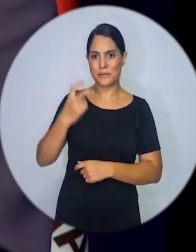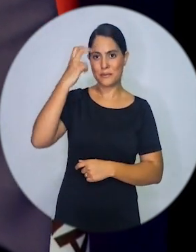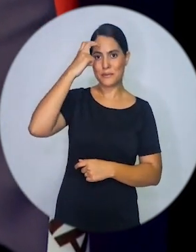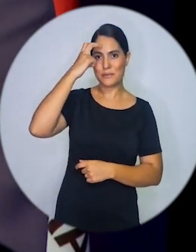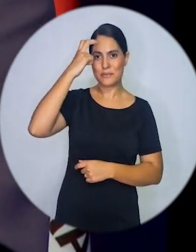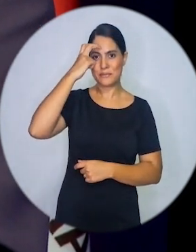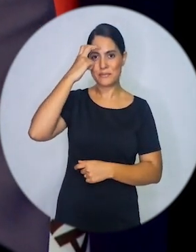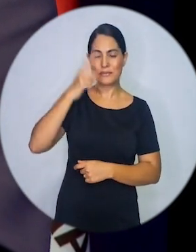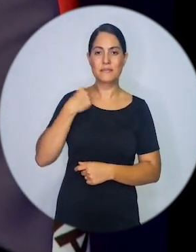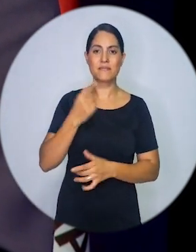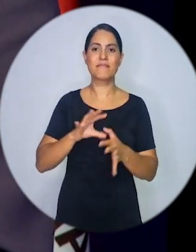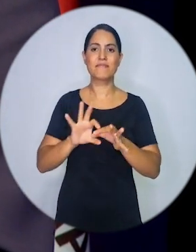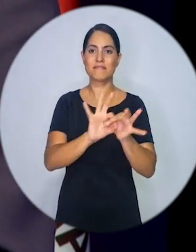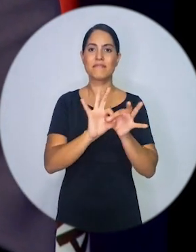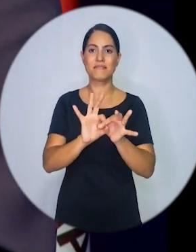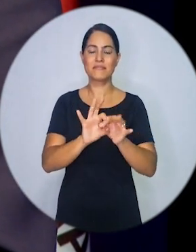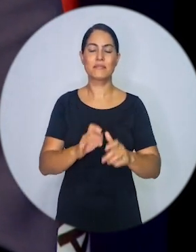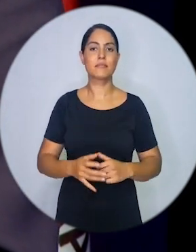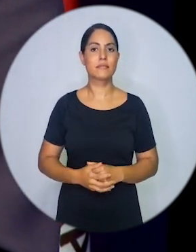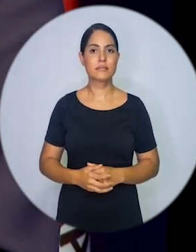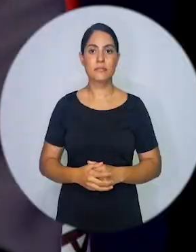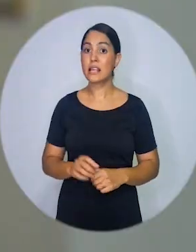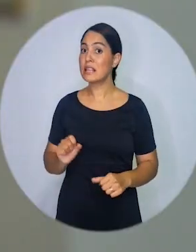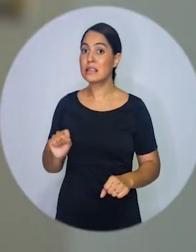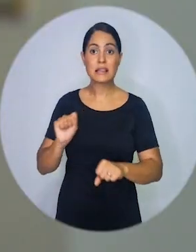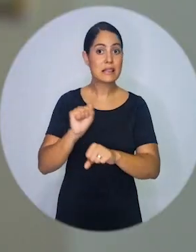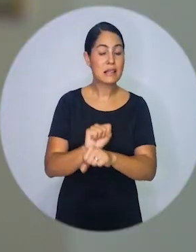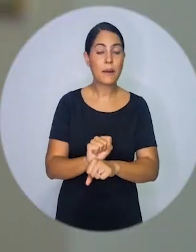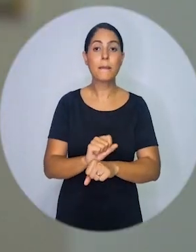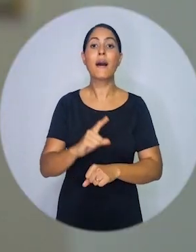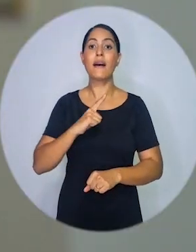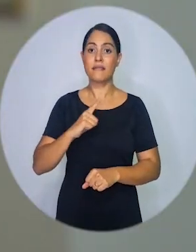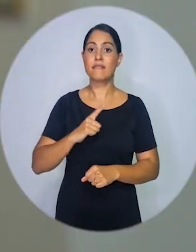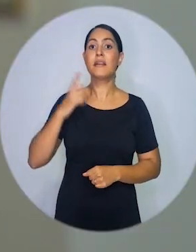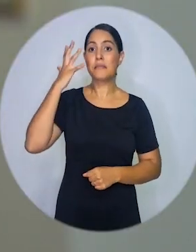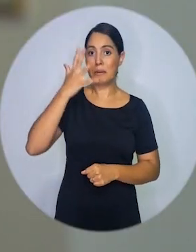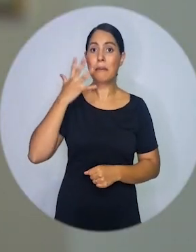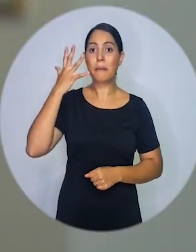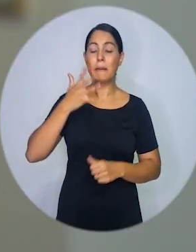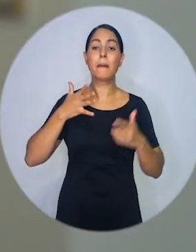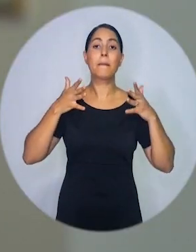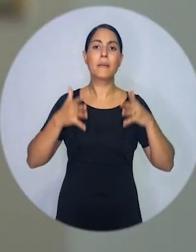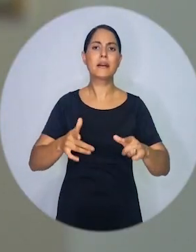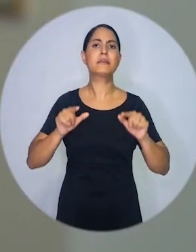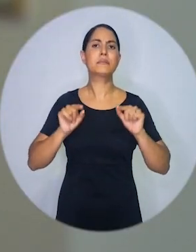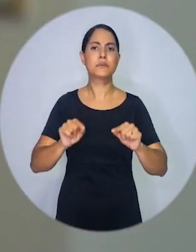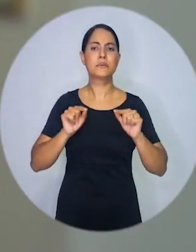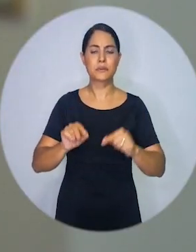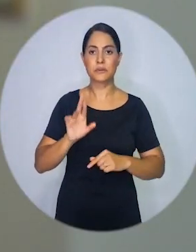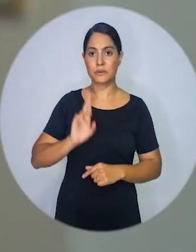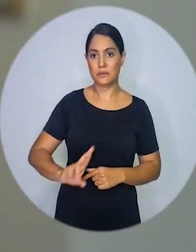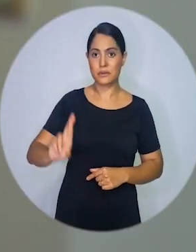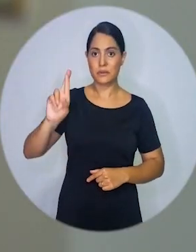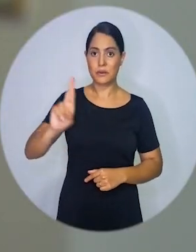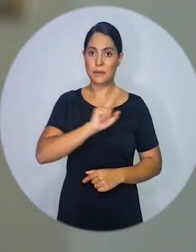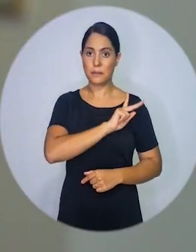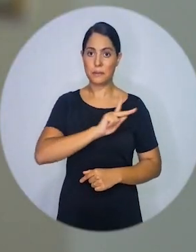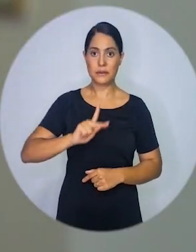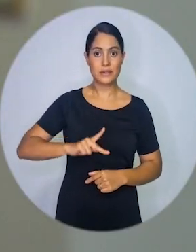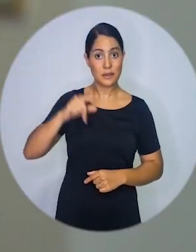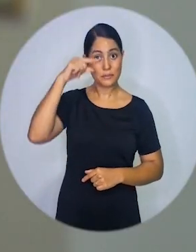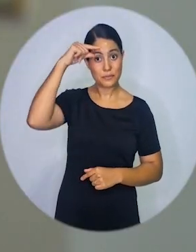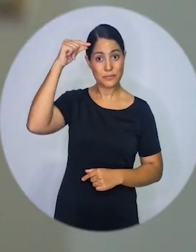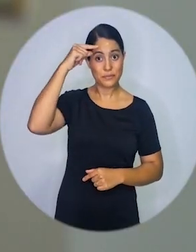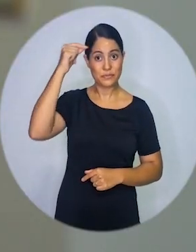o comércio, a cultura e os laços que nos unem. E não para por aí. O encerramento do encontro contou com a participação do presidente